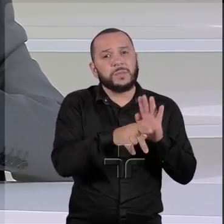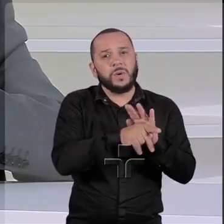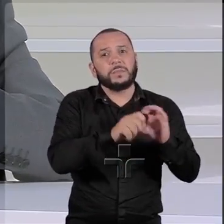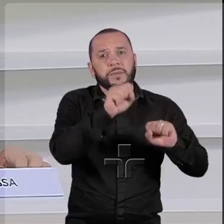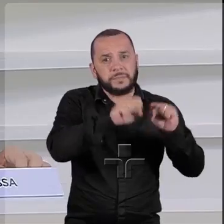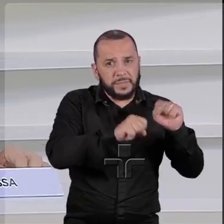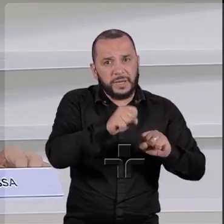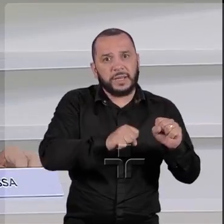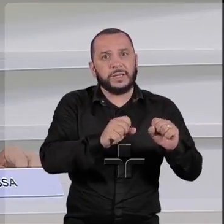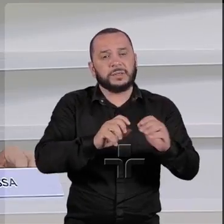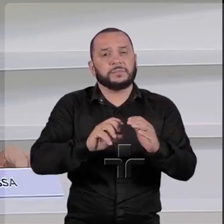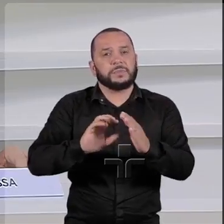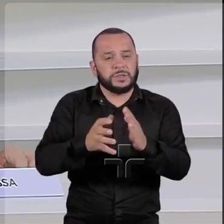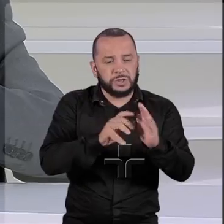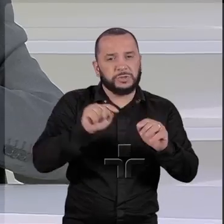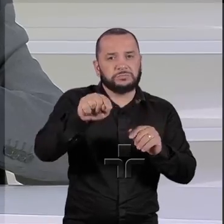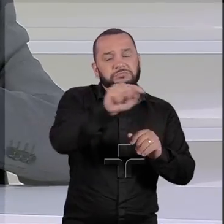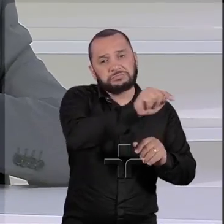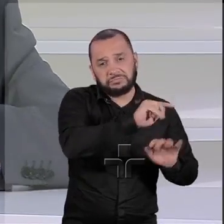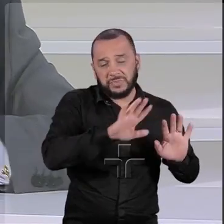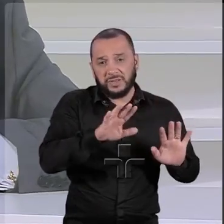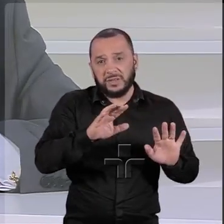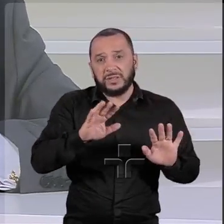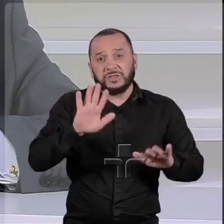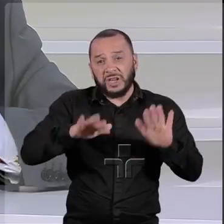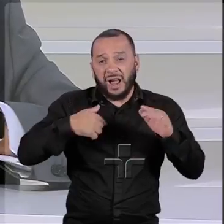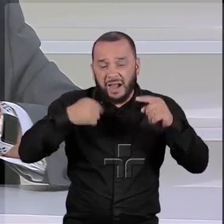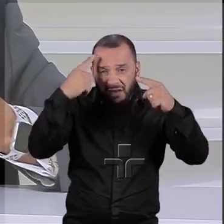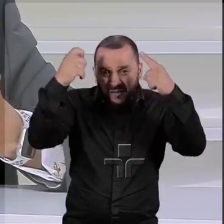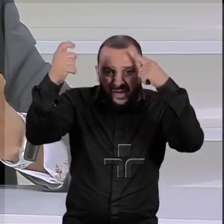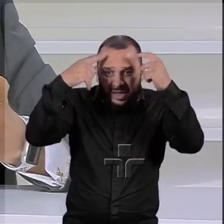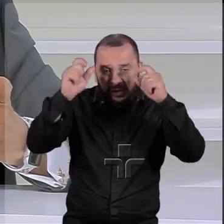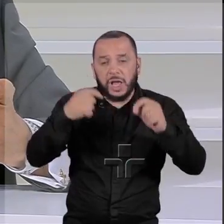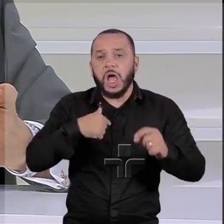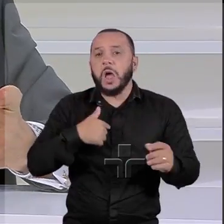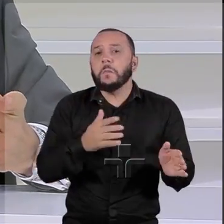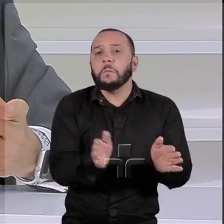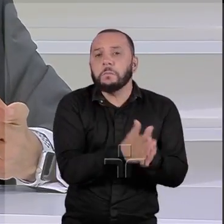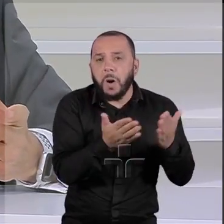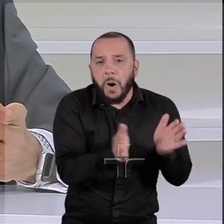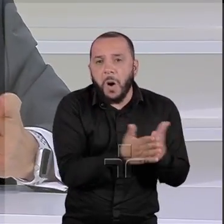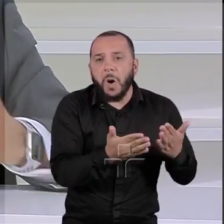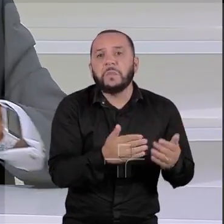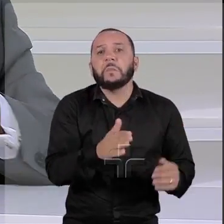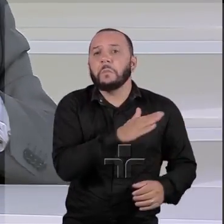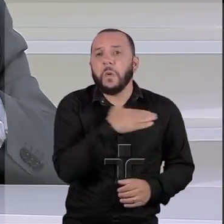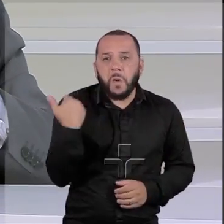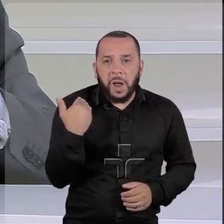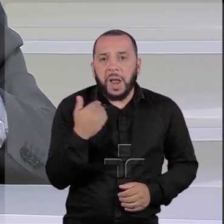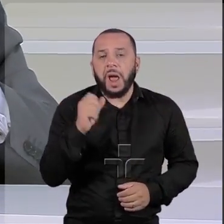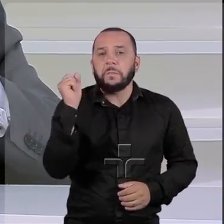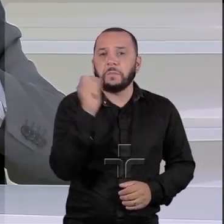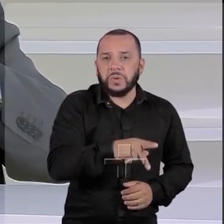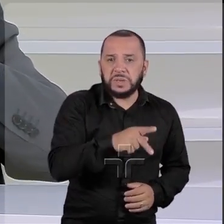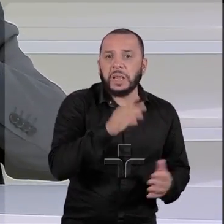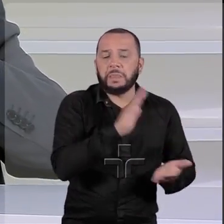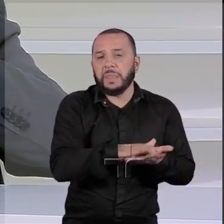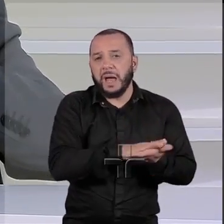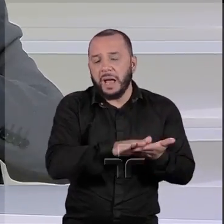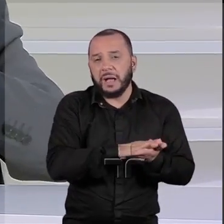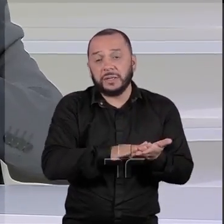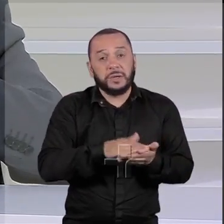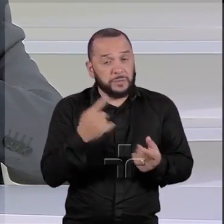Queria tocar nesse assunto. Só para concluir aqui, inventaram coisas, por exemplo, que os pobres iam morrer antes de se aposentar, porque eles